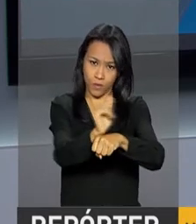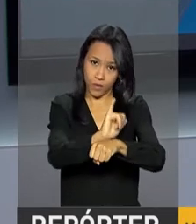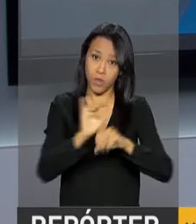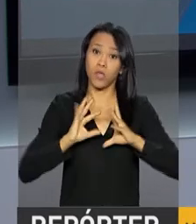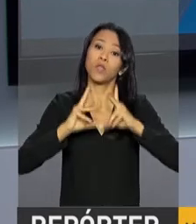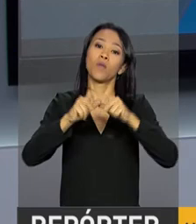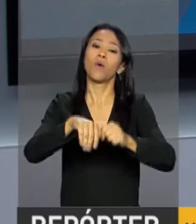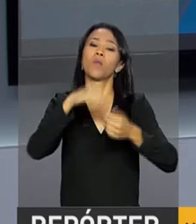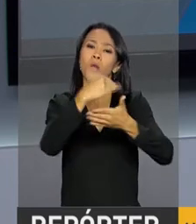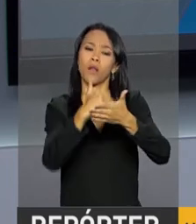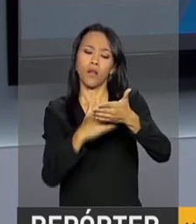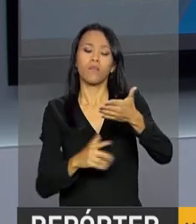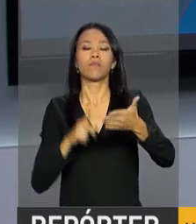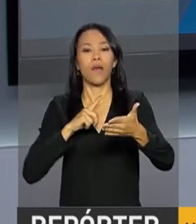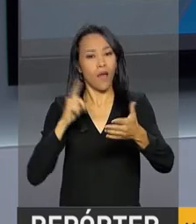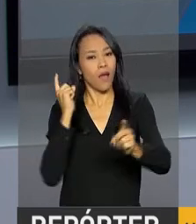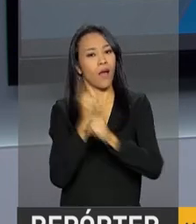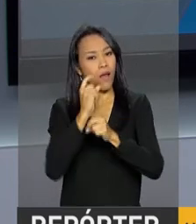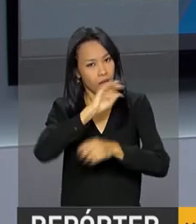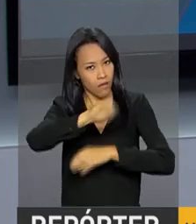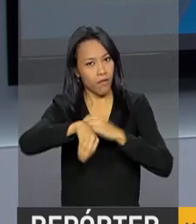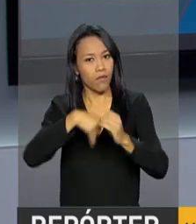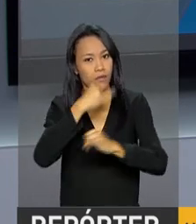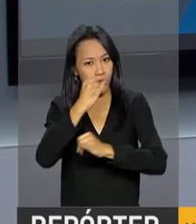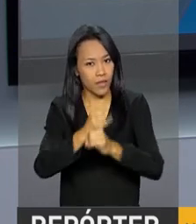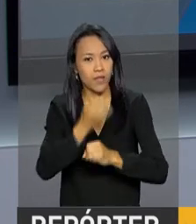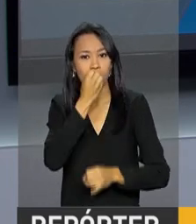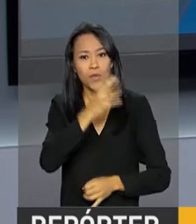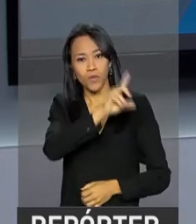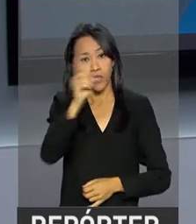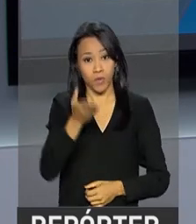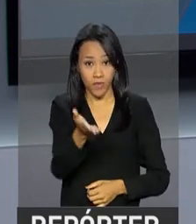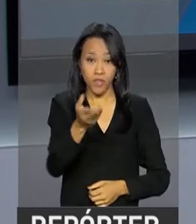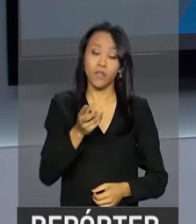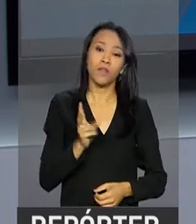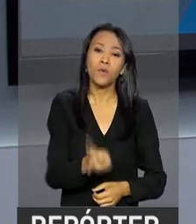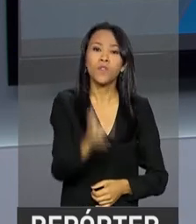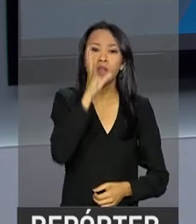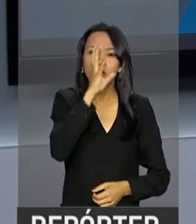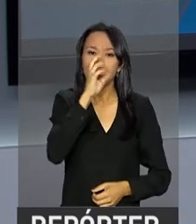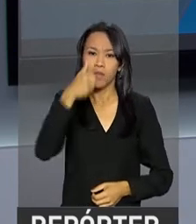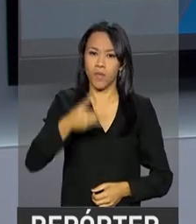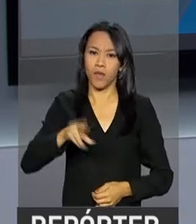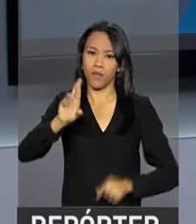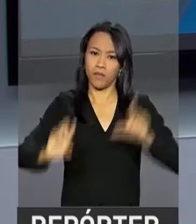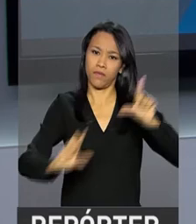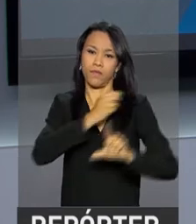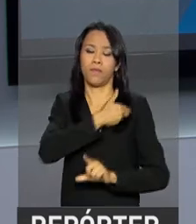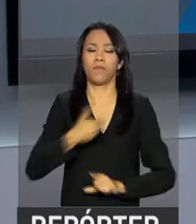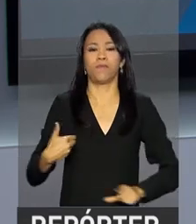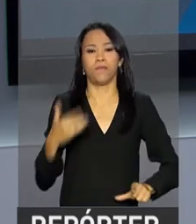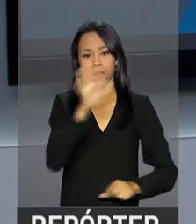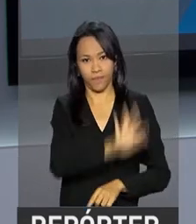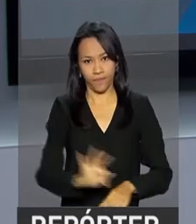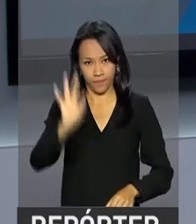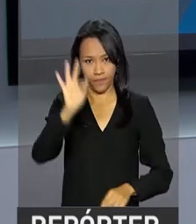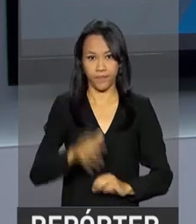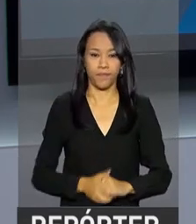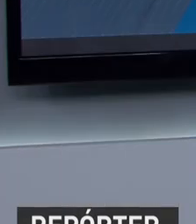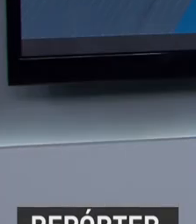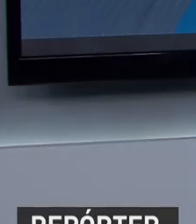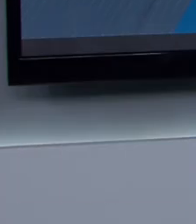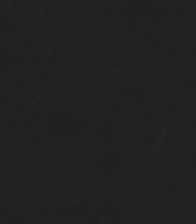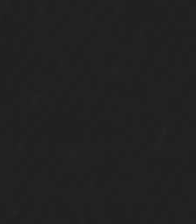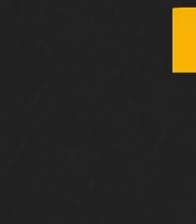que toda a nossa programação também está na internet bom dia pra você e continue na nbr a tv do governo federal